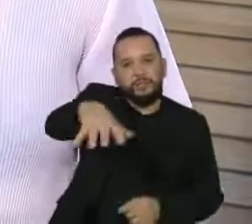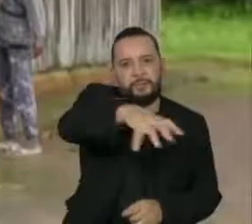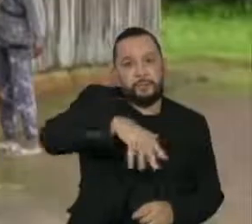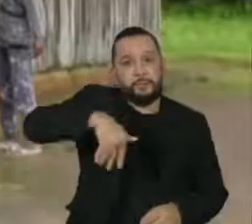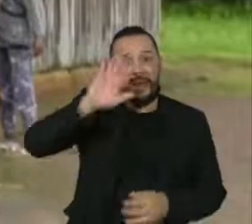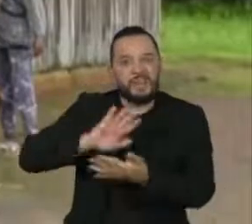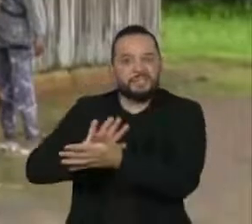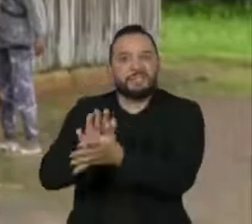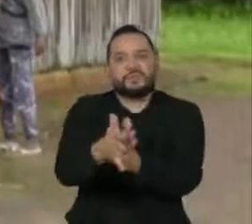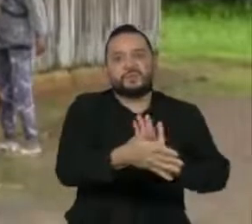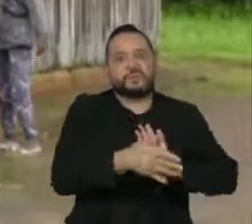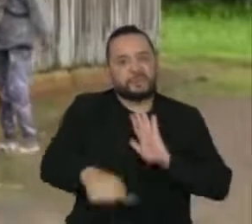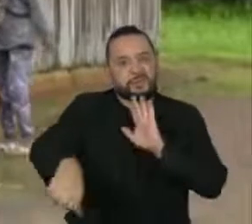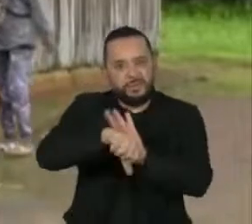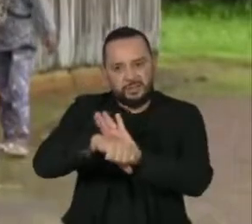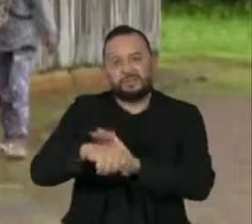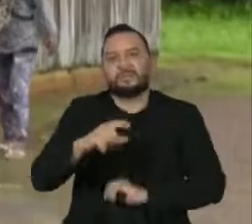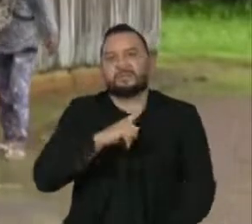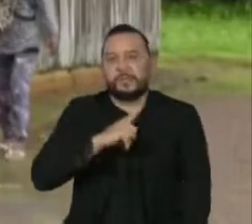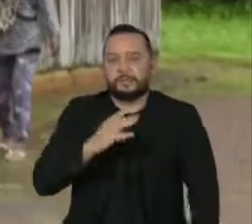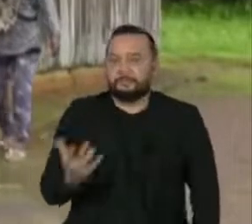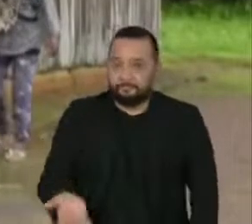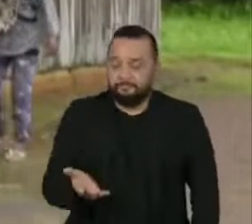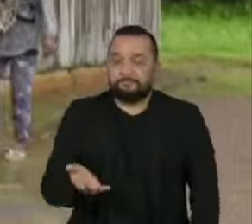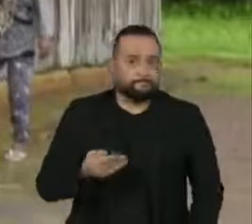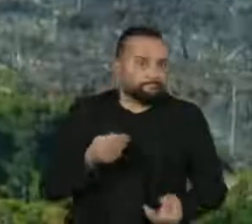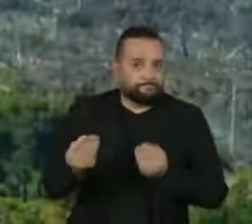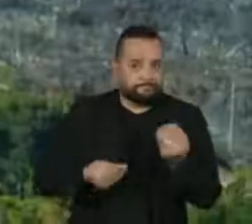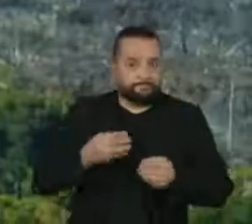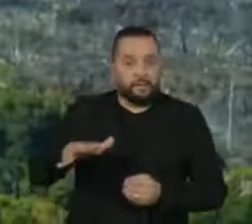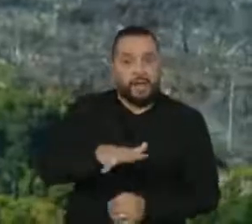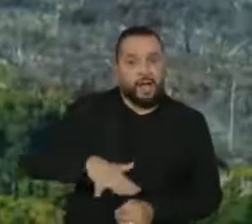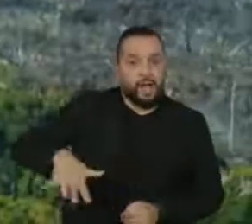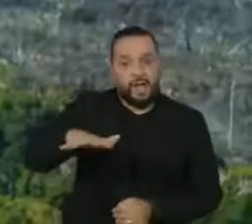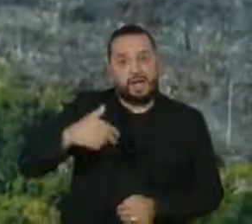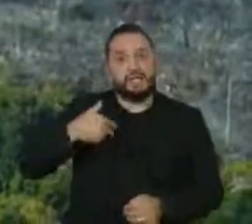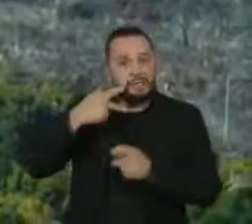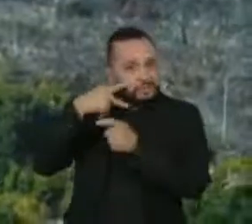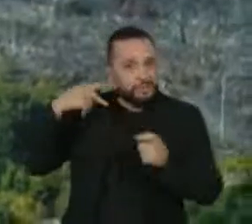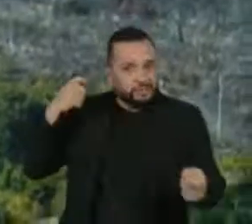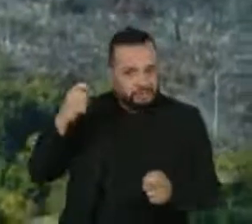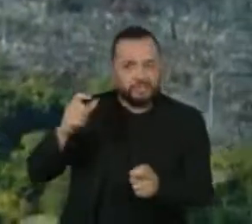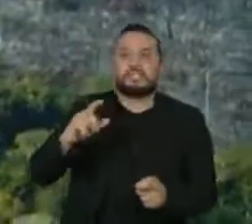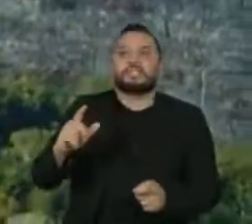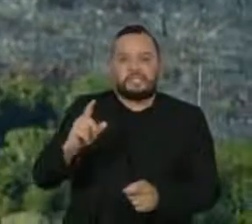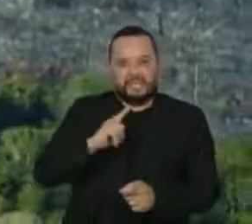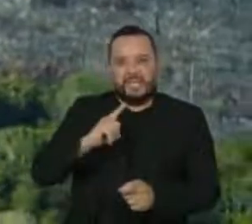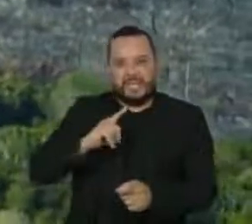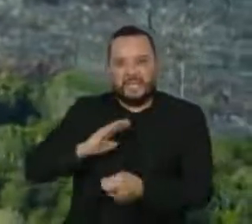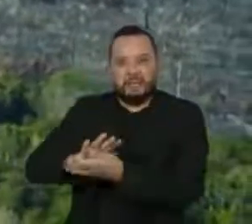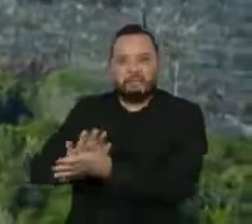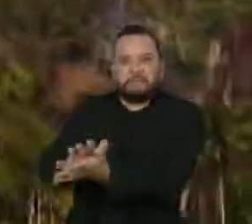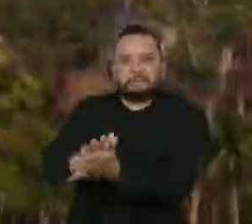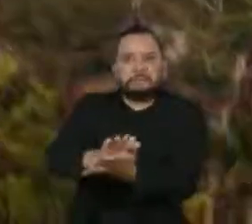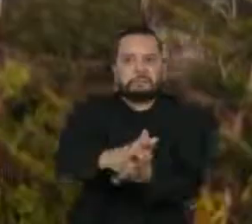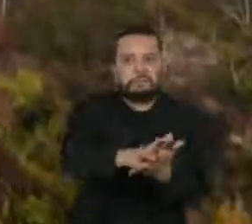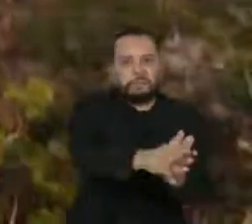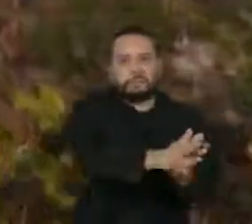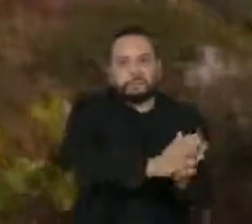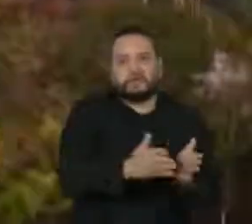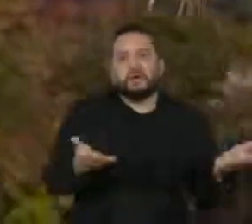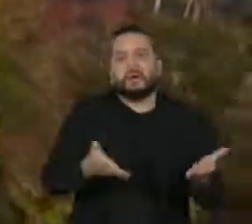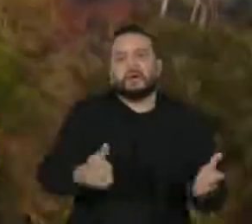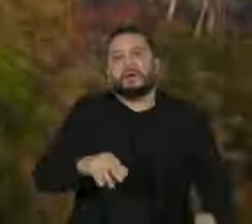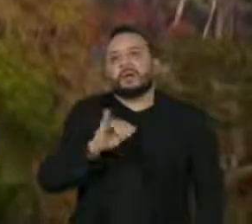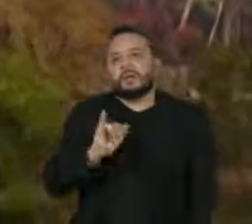ambientais. Para ranquear as terras indígenas mais ameaçadas pelo desmatamento do maior bioma brasileiro, o